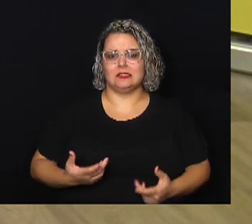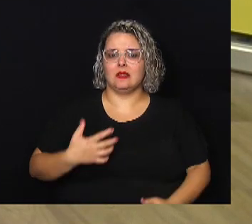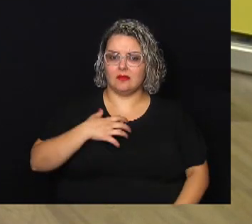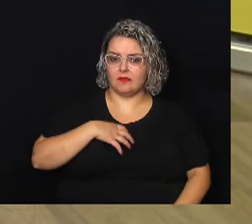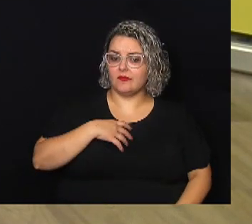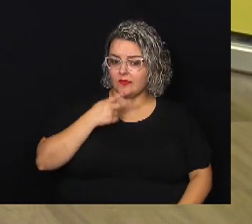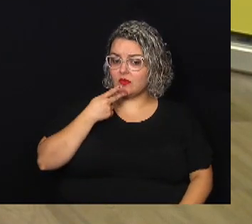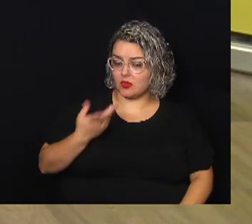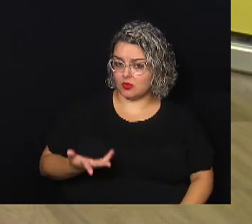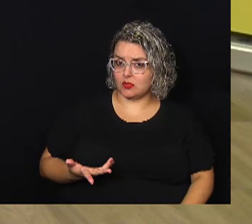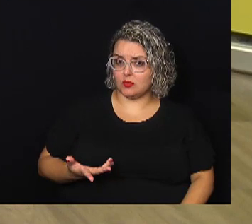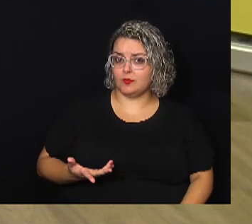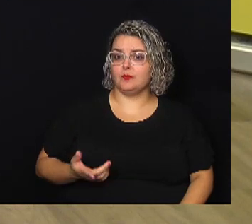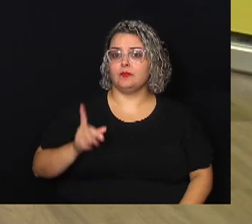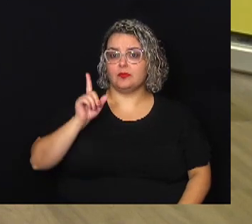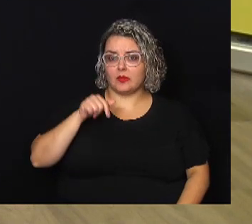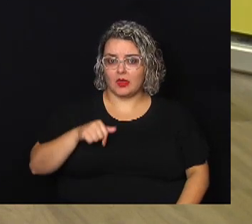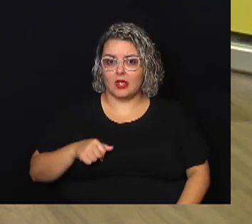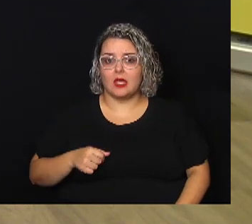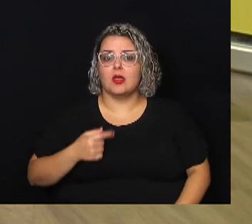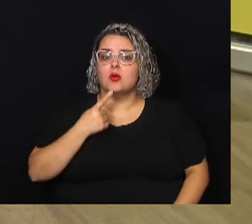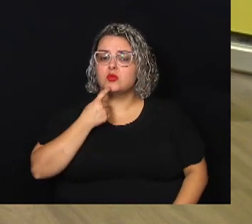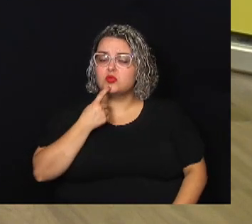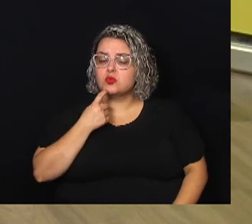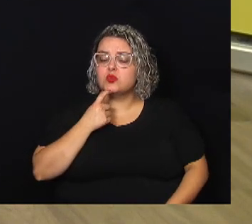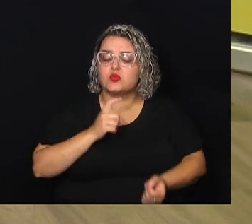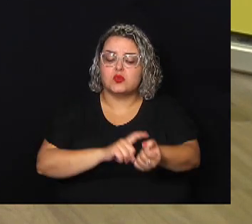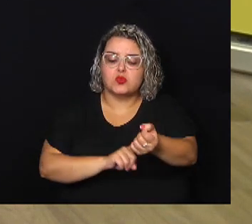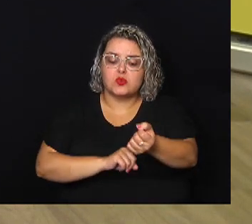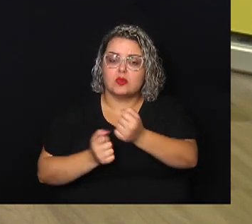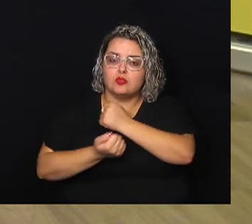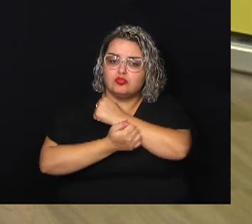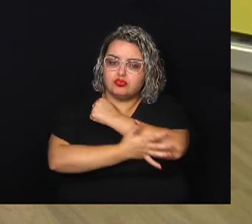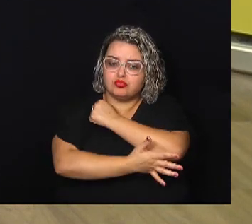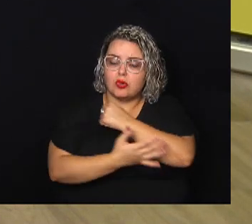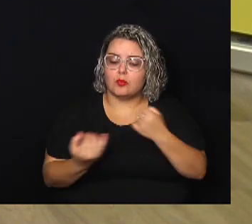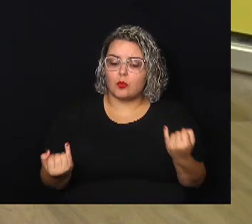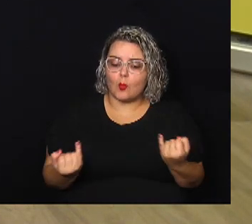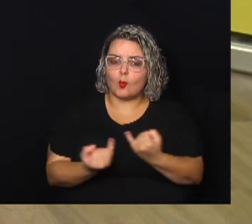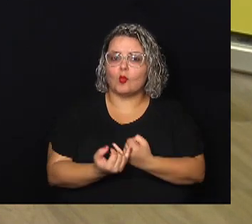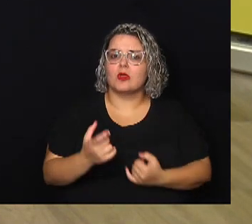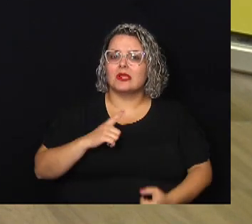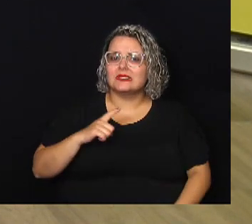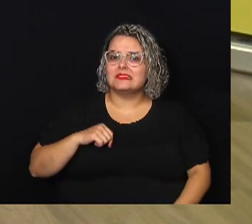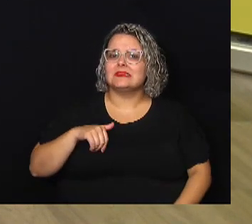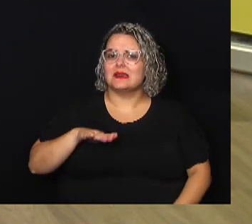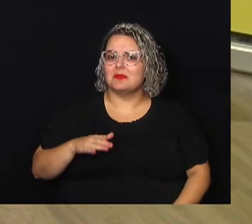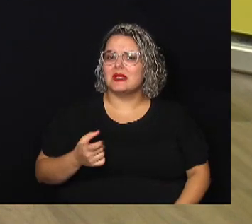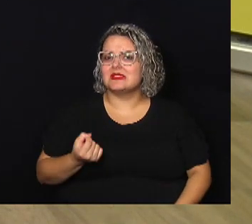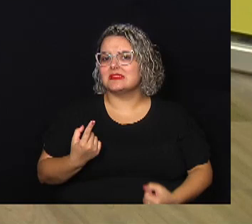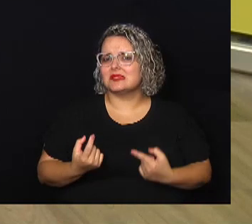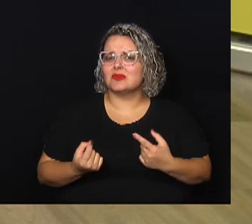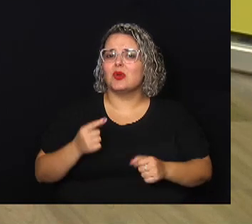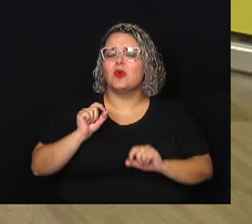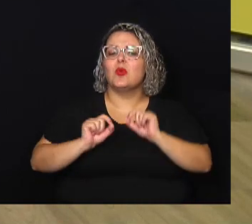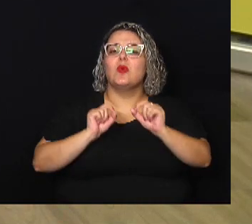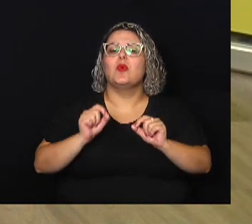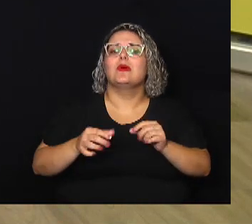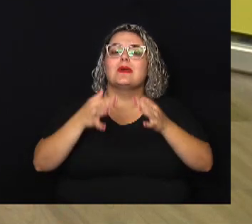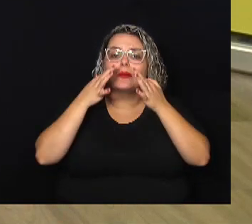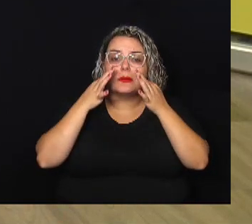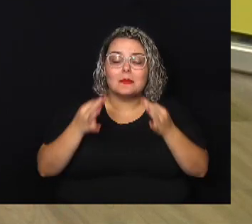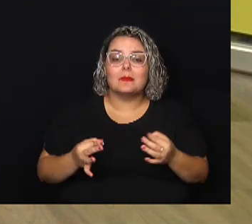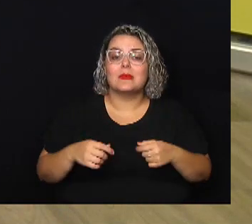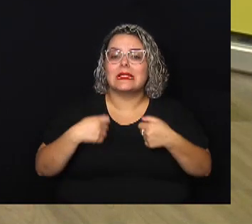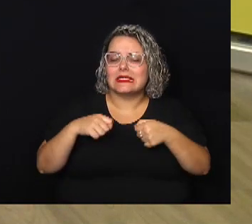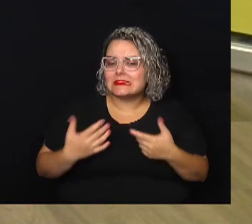né? É o sangramento nas fezes, o emagrecimento. Tem mais alguns? O que a pessoa tem que ficar